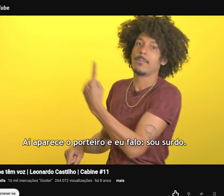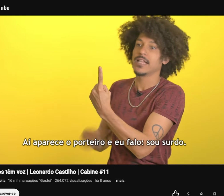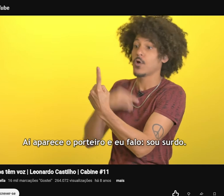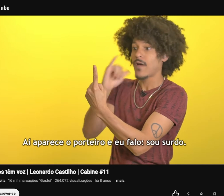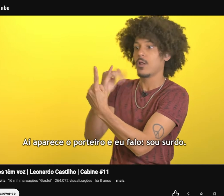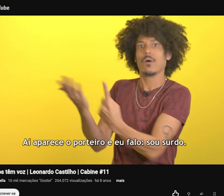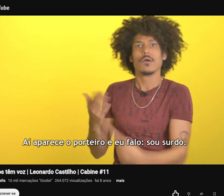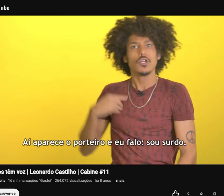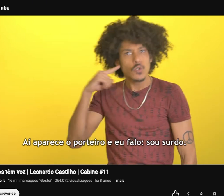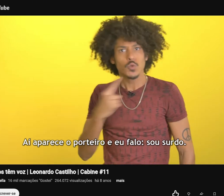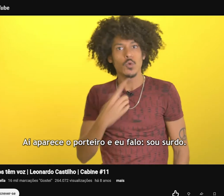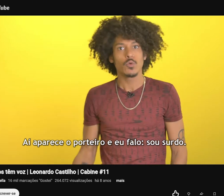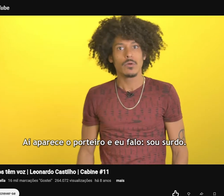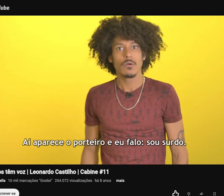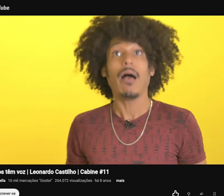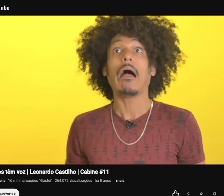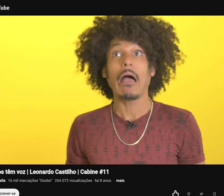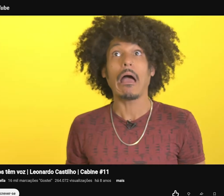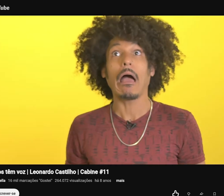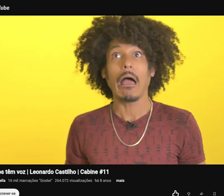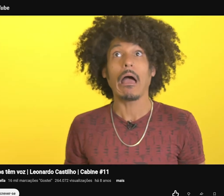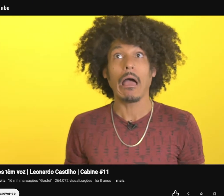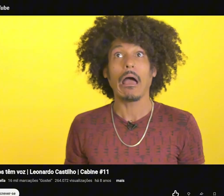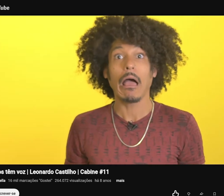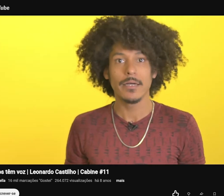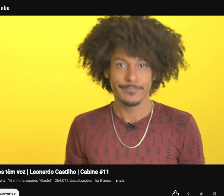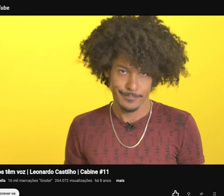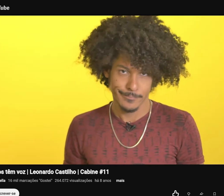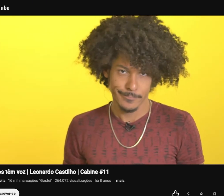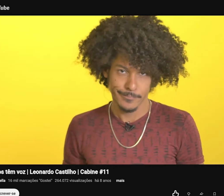Ai, apareceu, eu falo, ó, sou surdo.